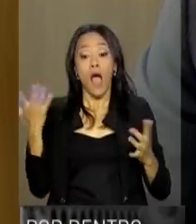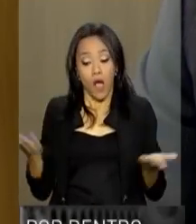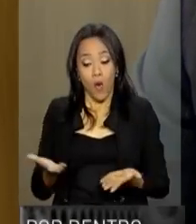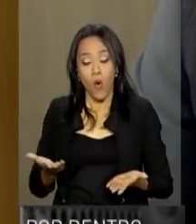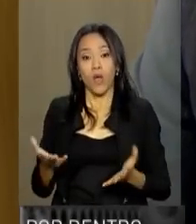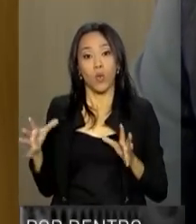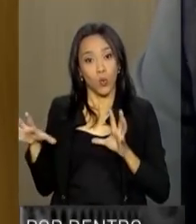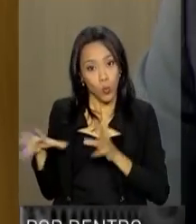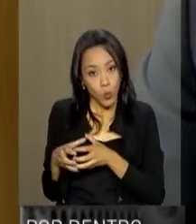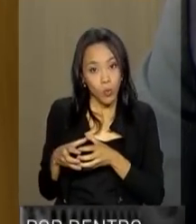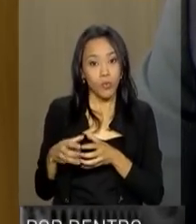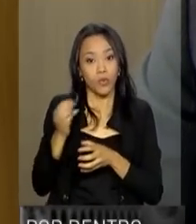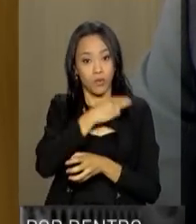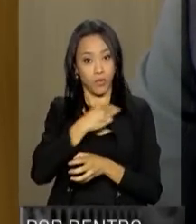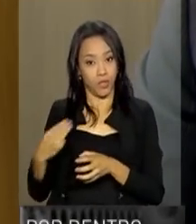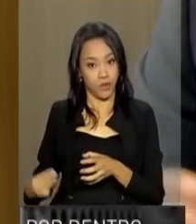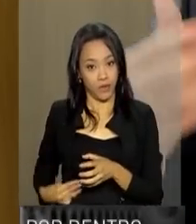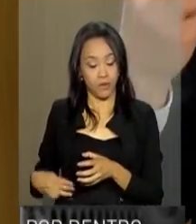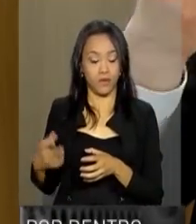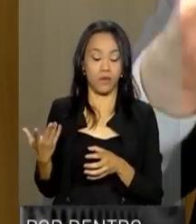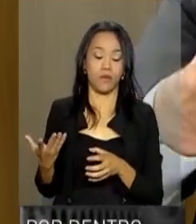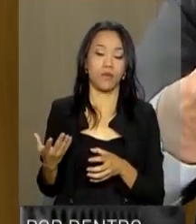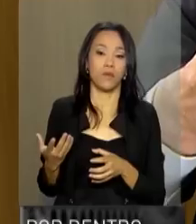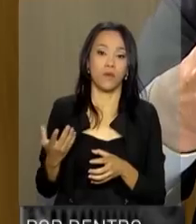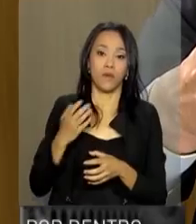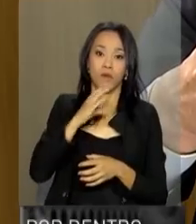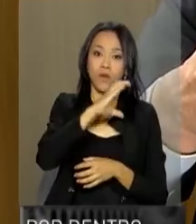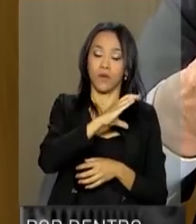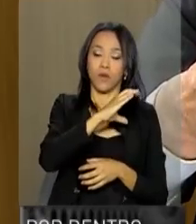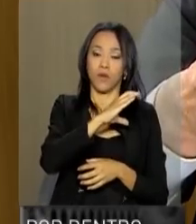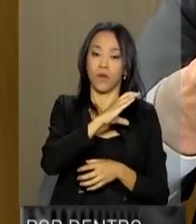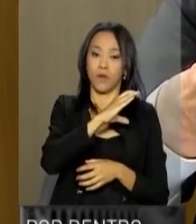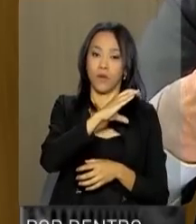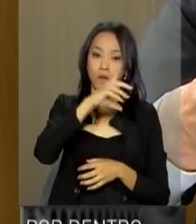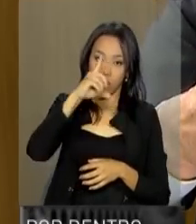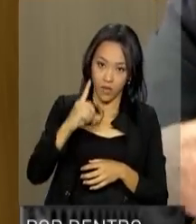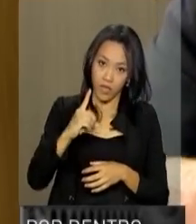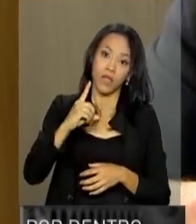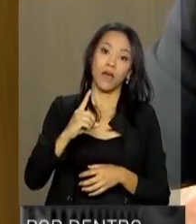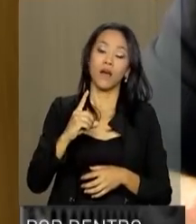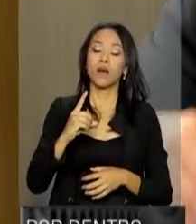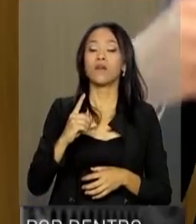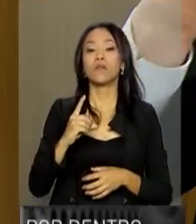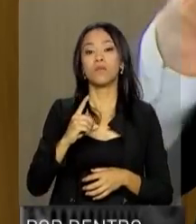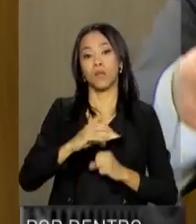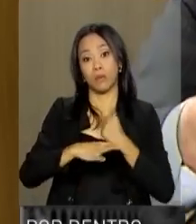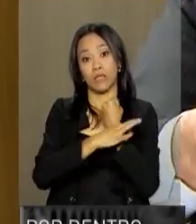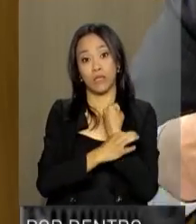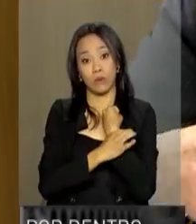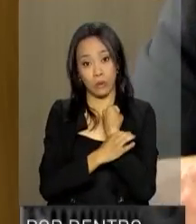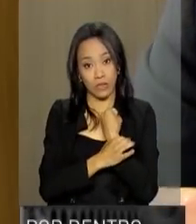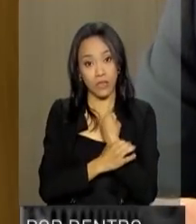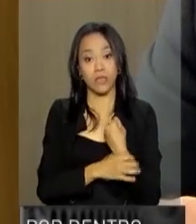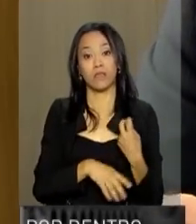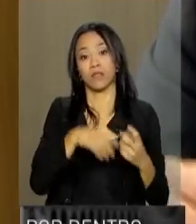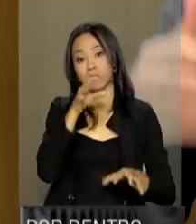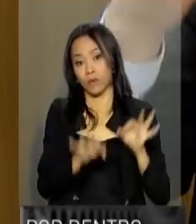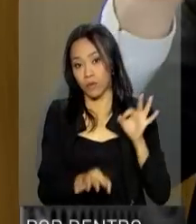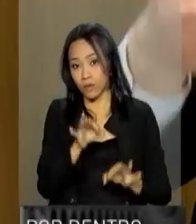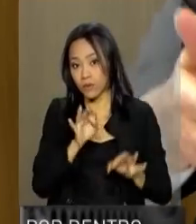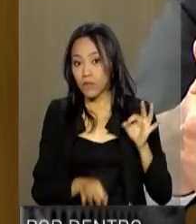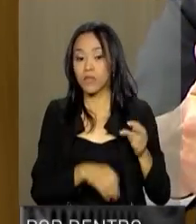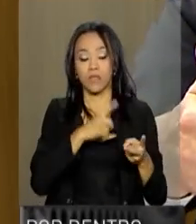agora de ministros ea coordenados pela ministra da segurança institucional se a gente gomes justiça torquato